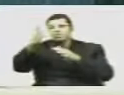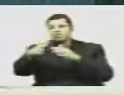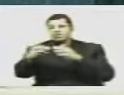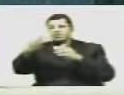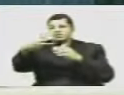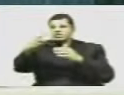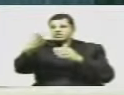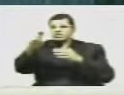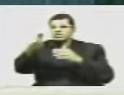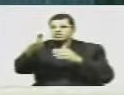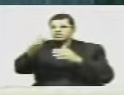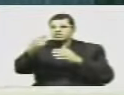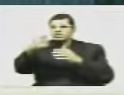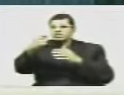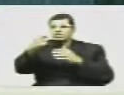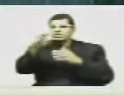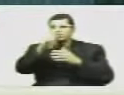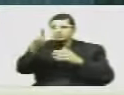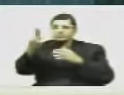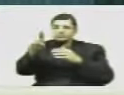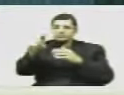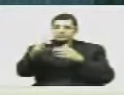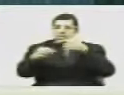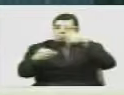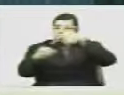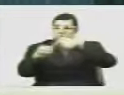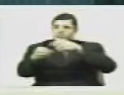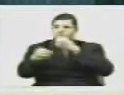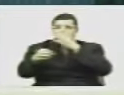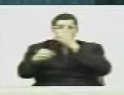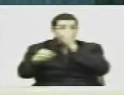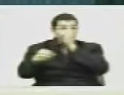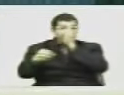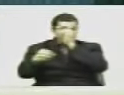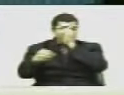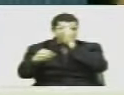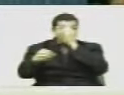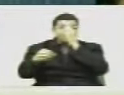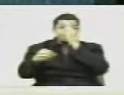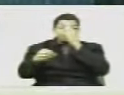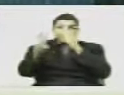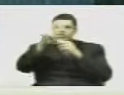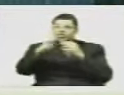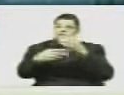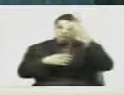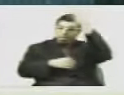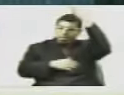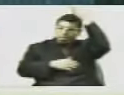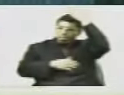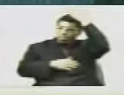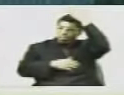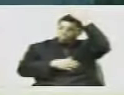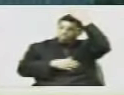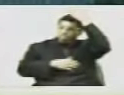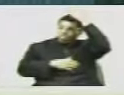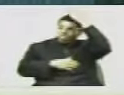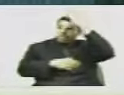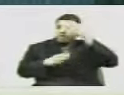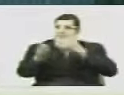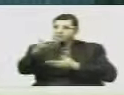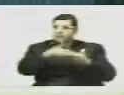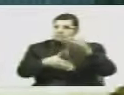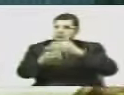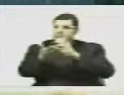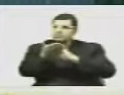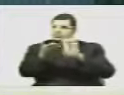aproximadamente R$ 3,15, R$ 3,20 o litro. Esse valor é um valor absurdo. A presença